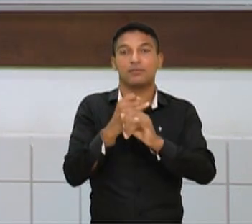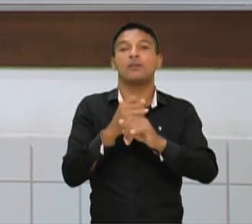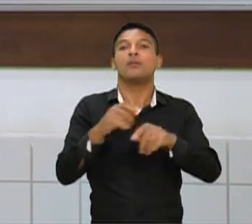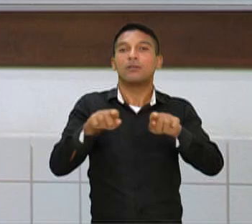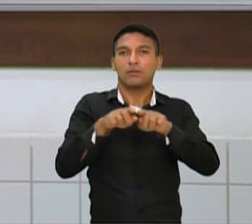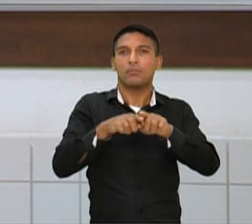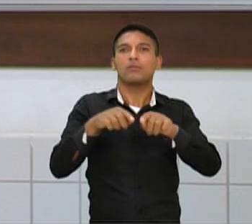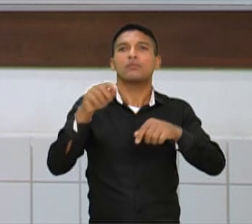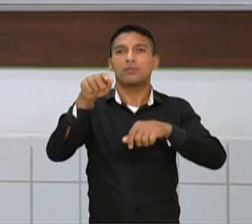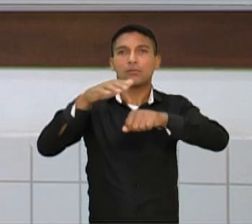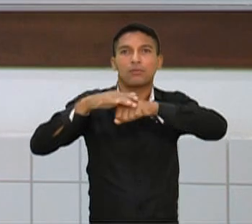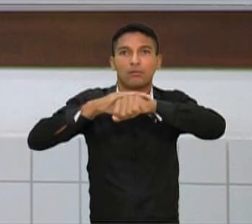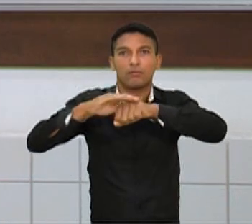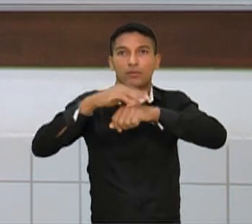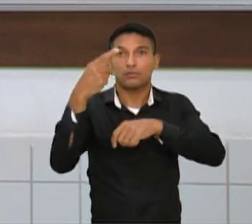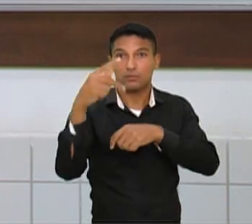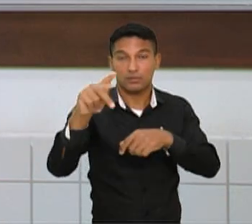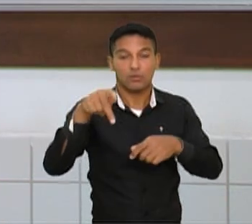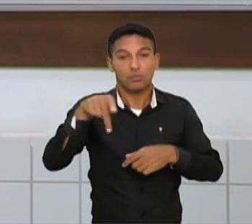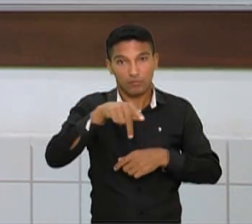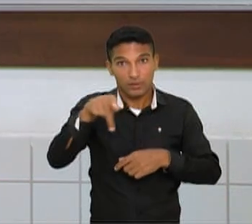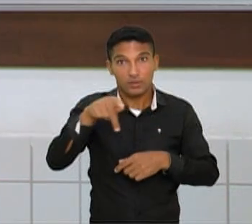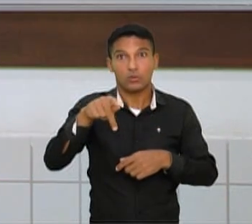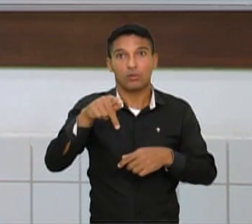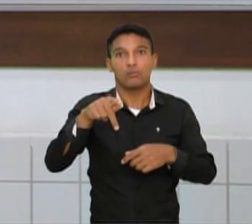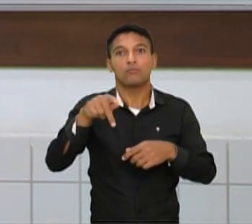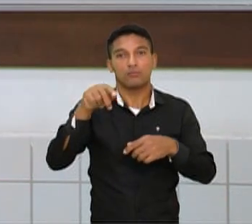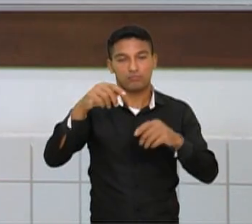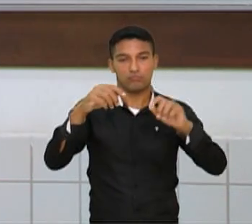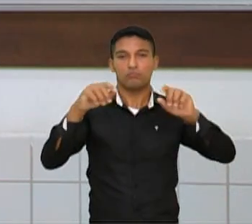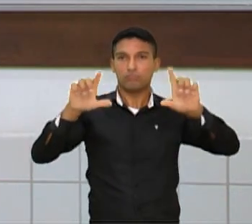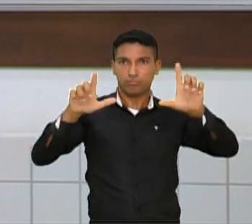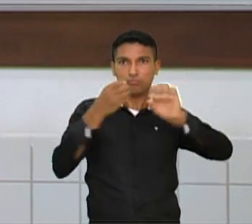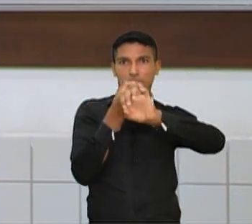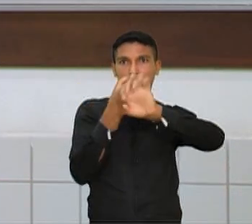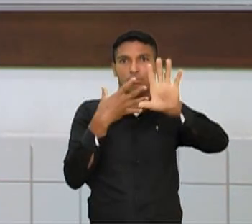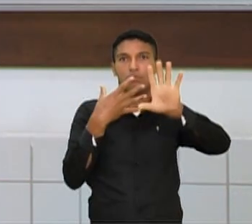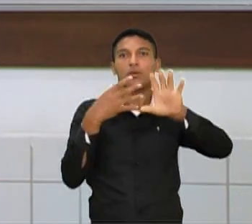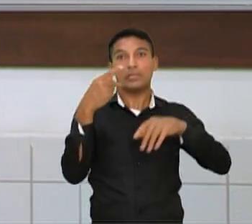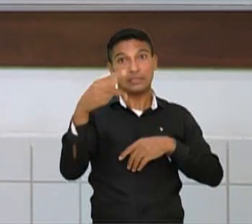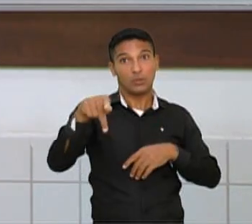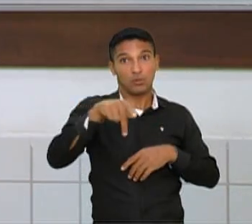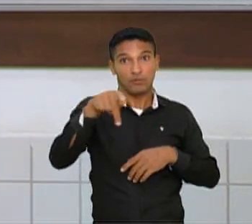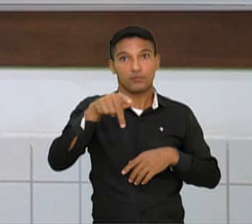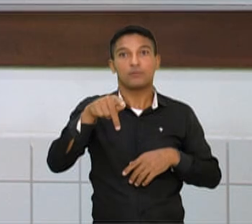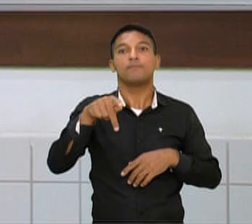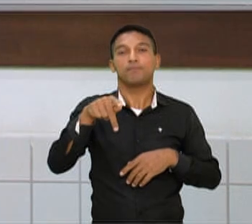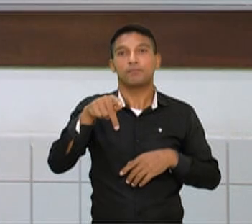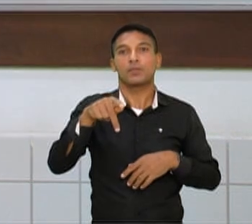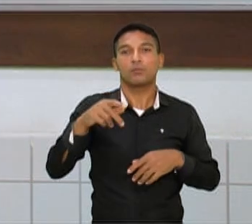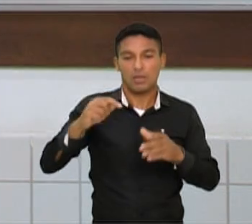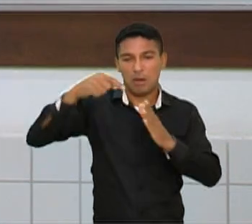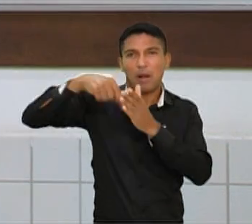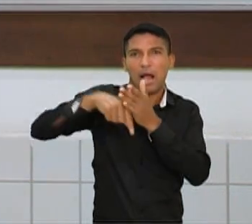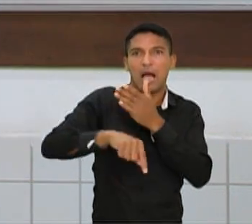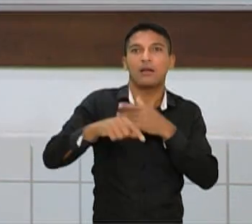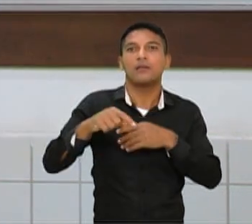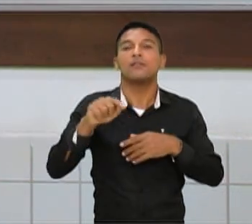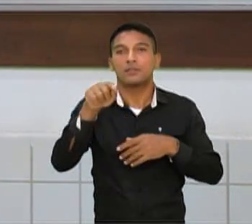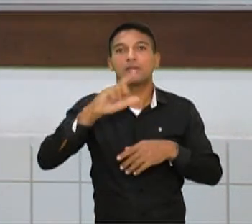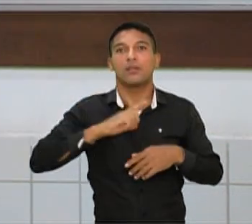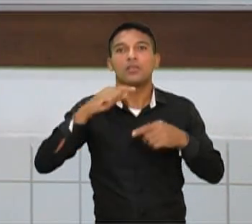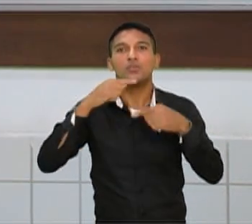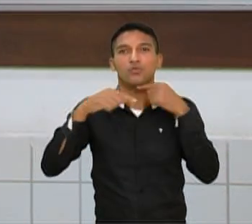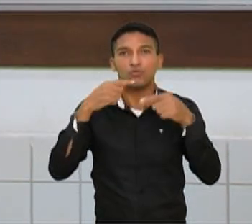professor, esclareça dúvidas, aprofunde o material, porque ele vai ser de ampla importância para você, não só